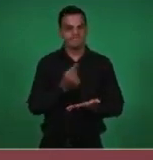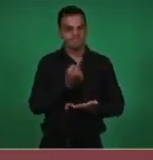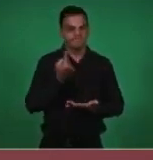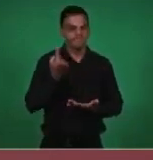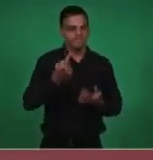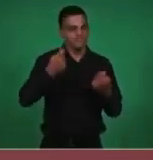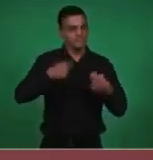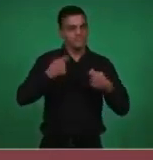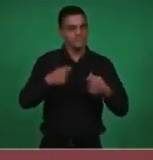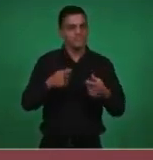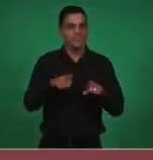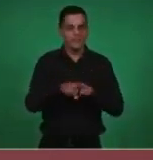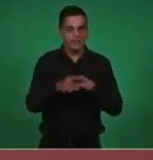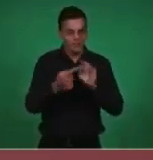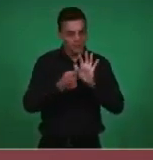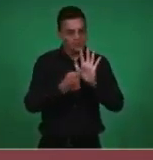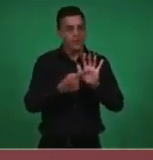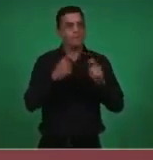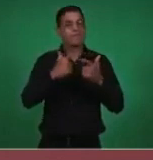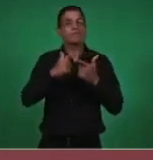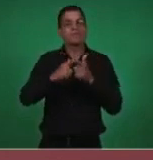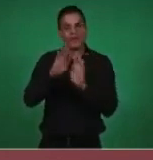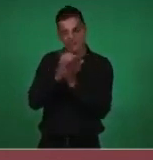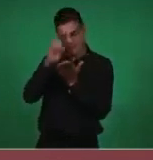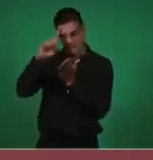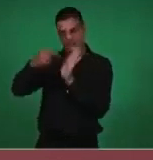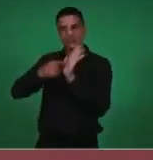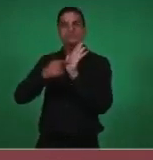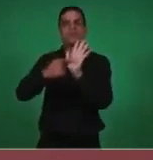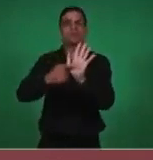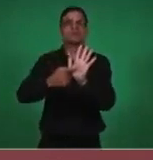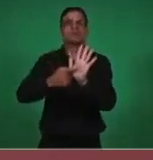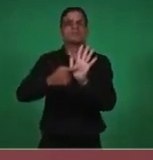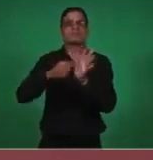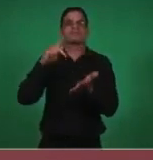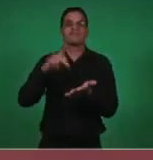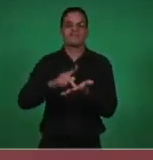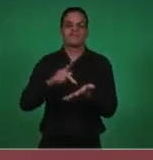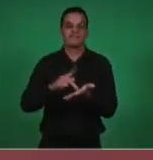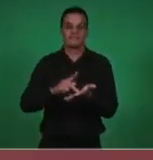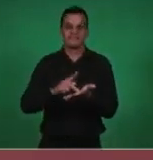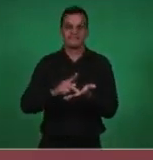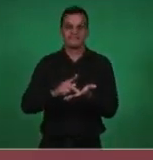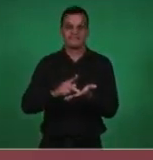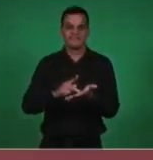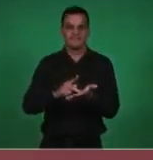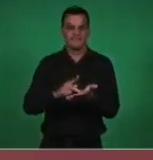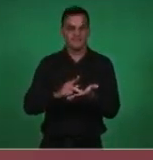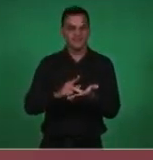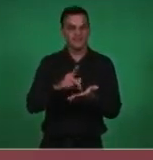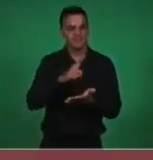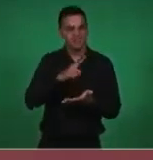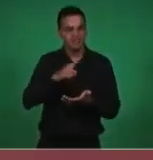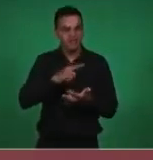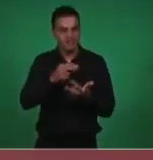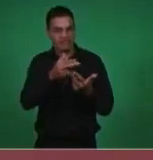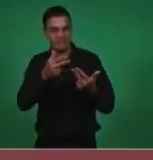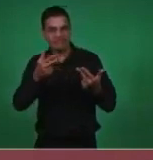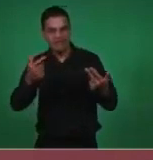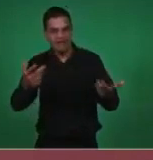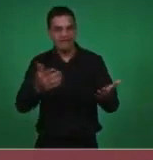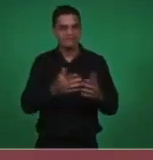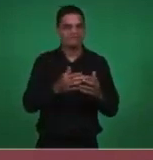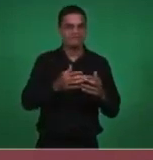está contida na palavra de Deus. Evidentemente que existem argumentos também na razão para a